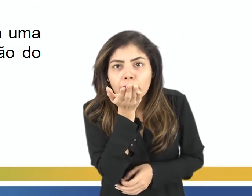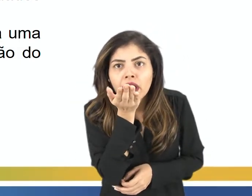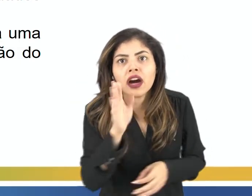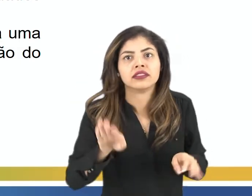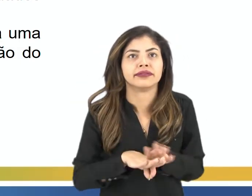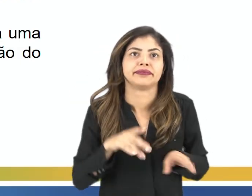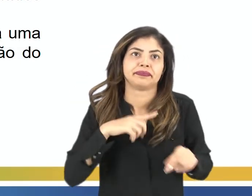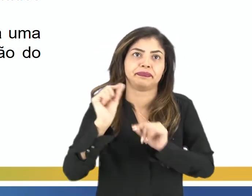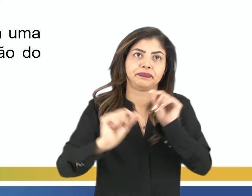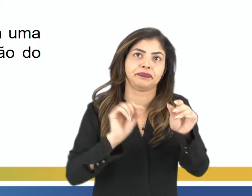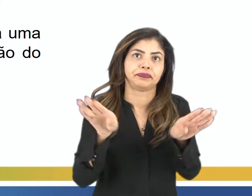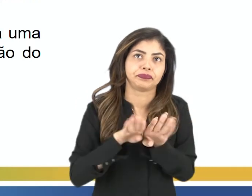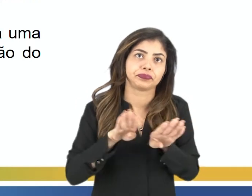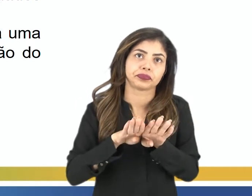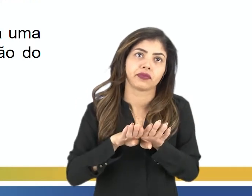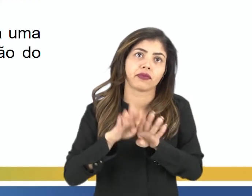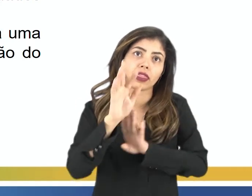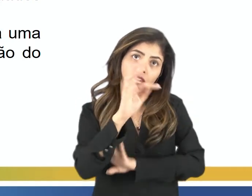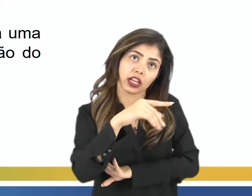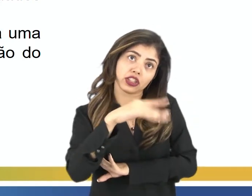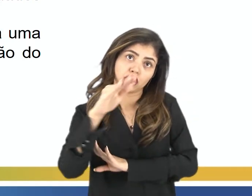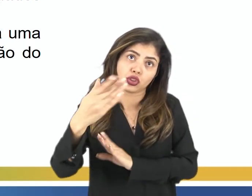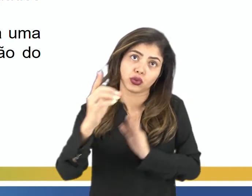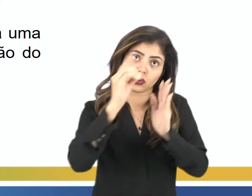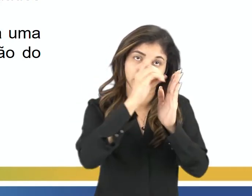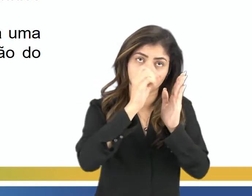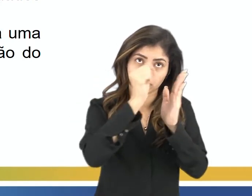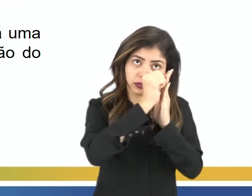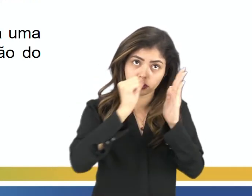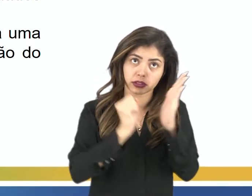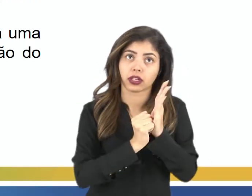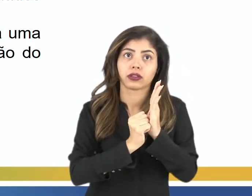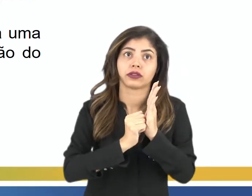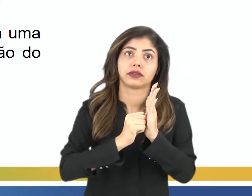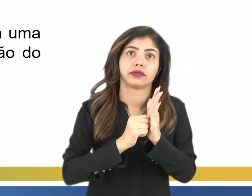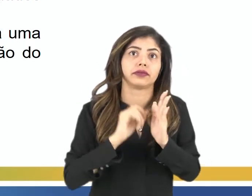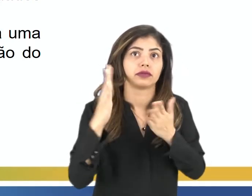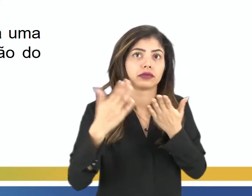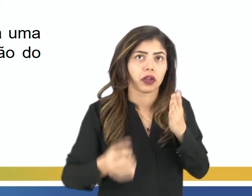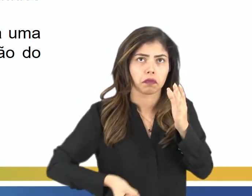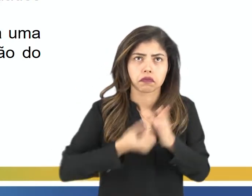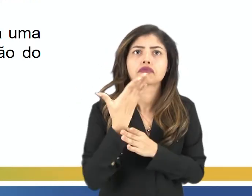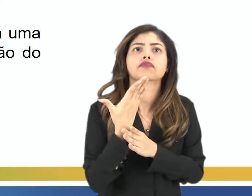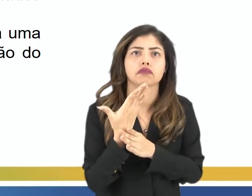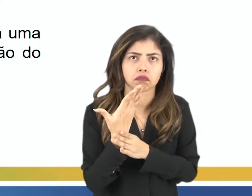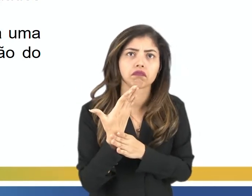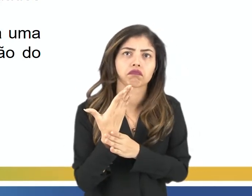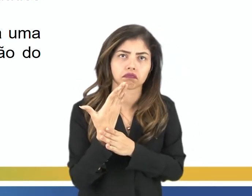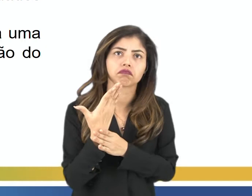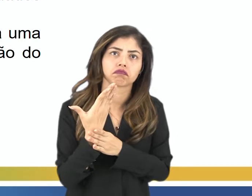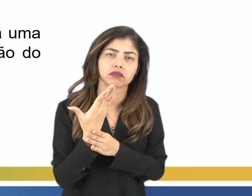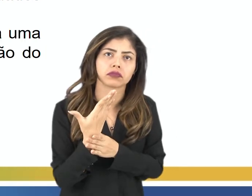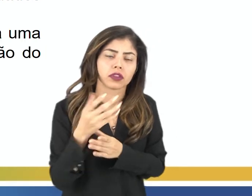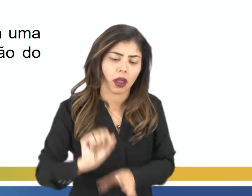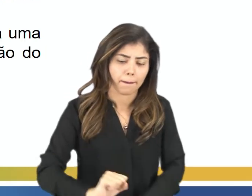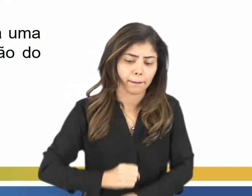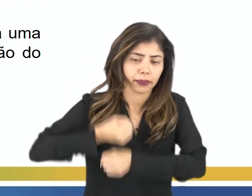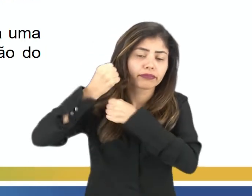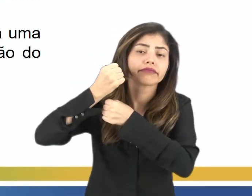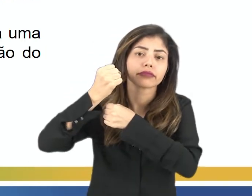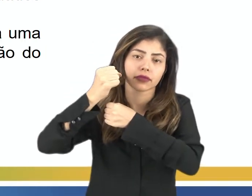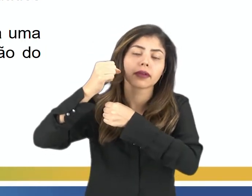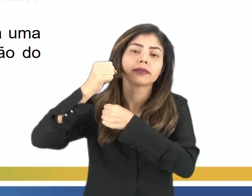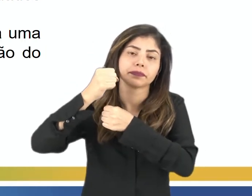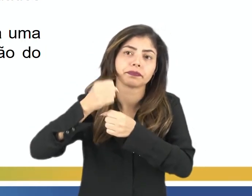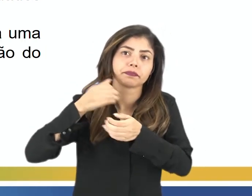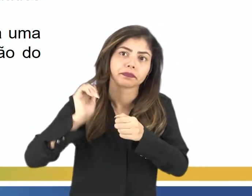uma agricultura de subsistência, né, onde planta ali aquela quantidade de mandiocas e ao arrancá-lo ele produz a